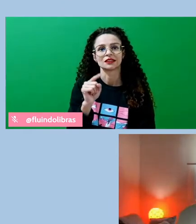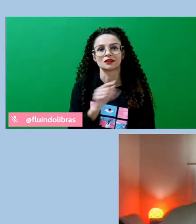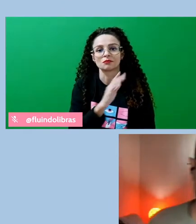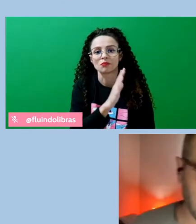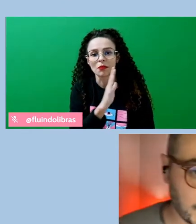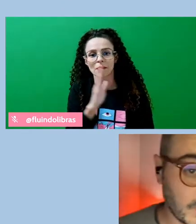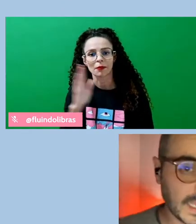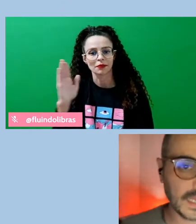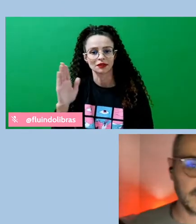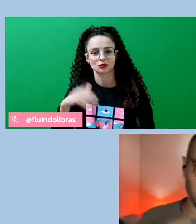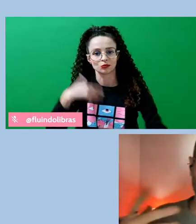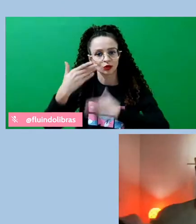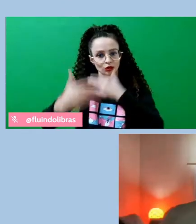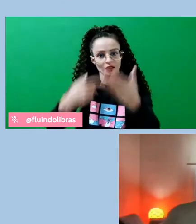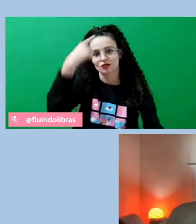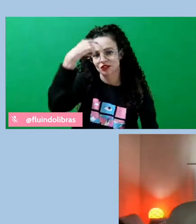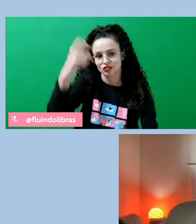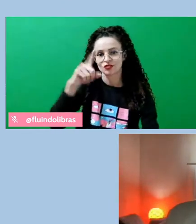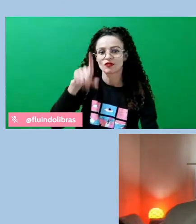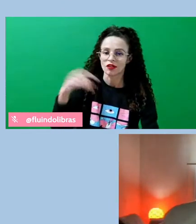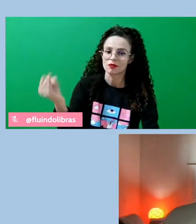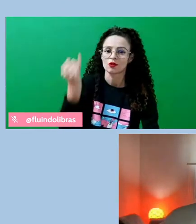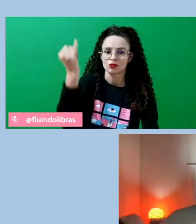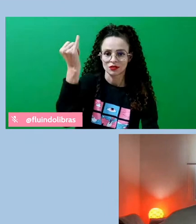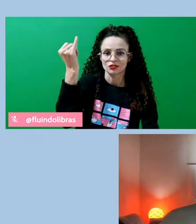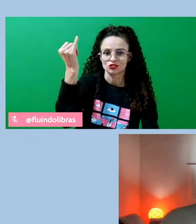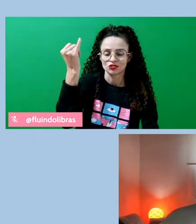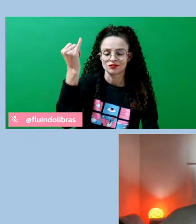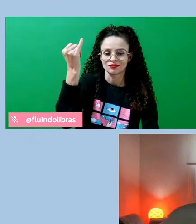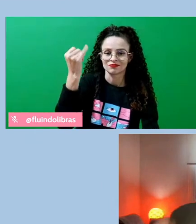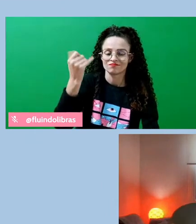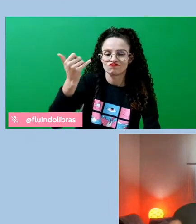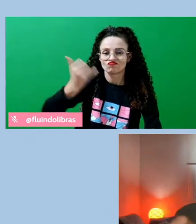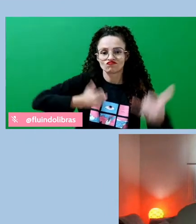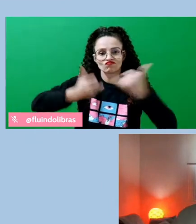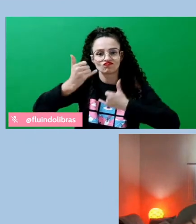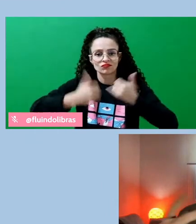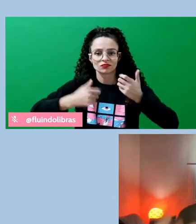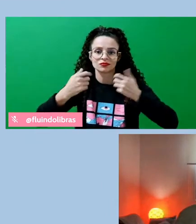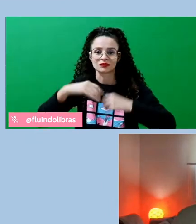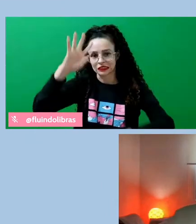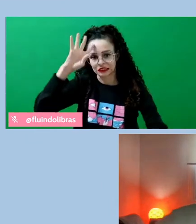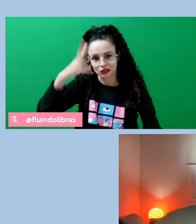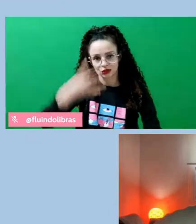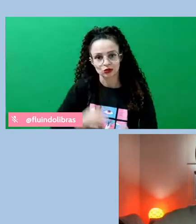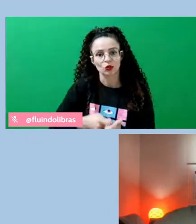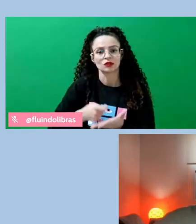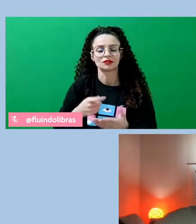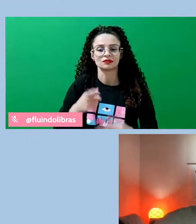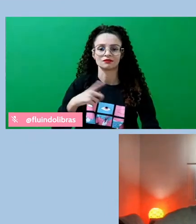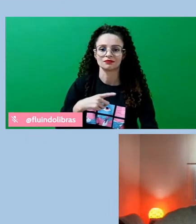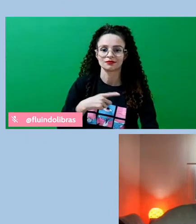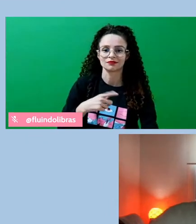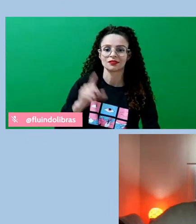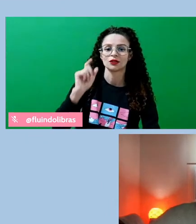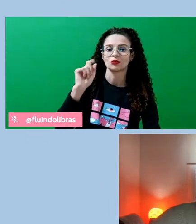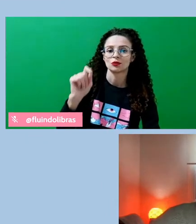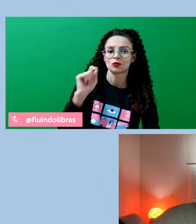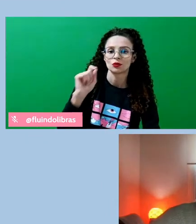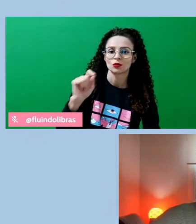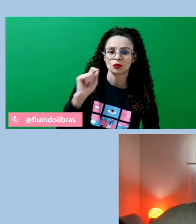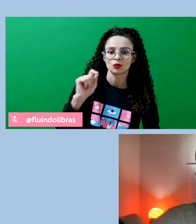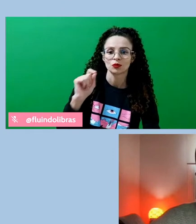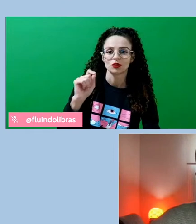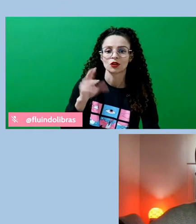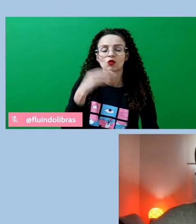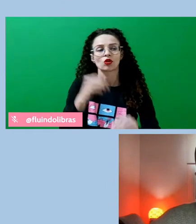criativo são muito importantes, porque elas nos informam, né, das decisões, né? A gente tem aonde se ancorar para